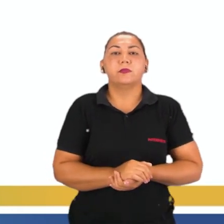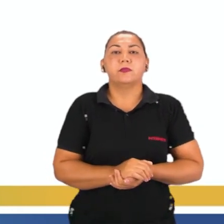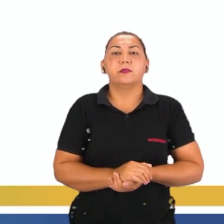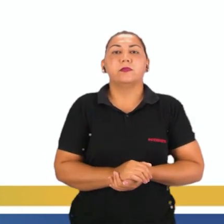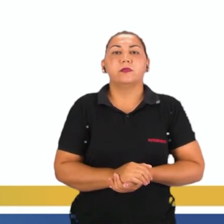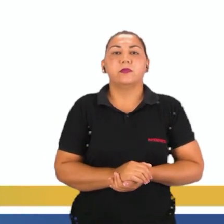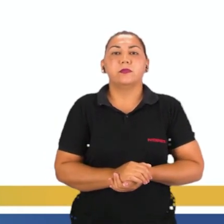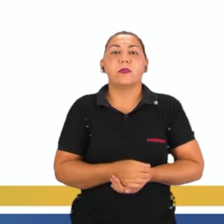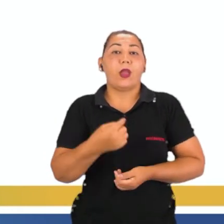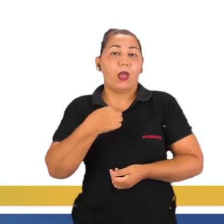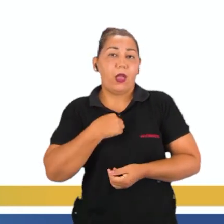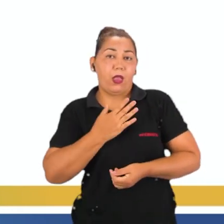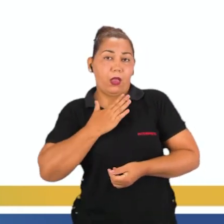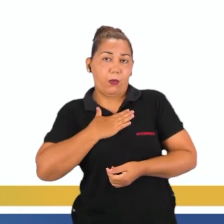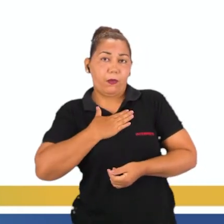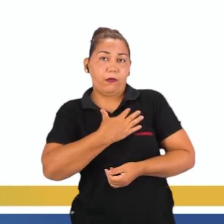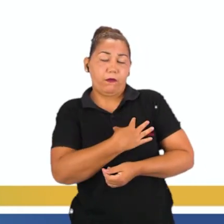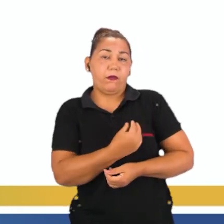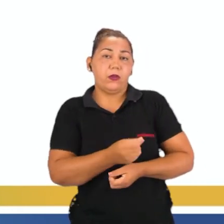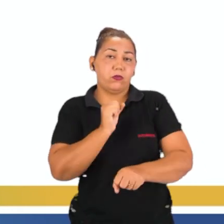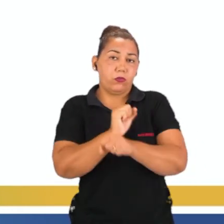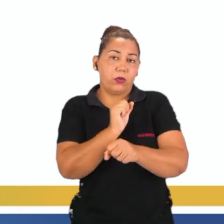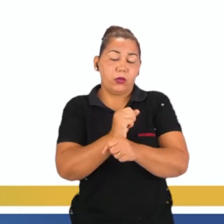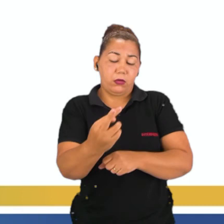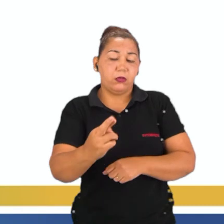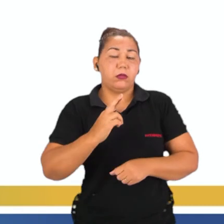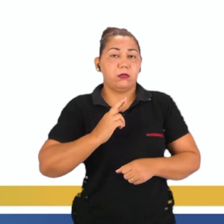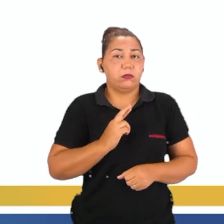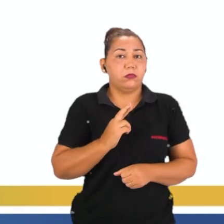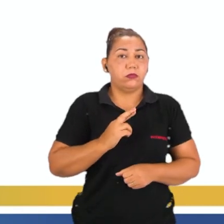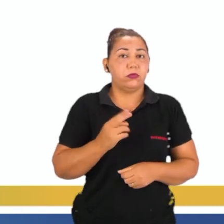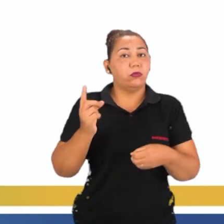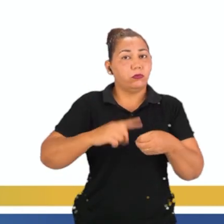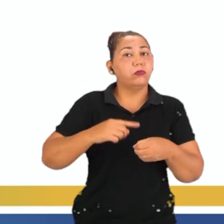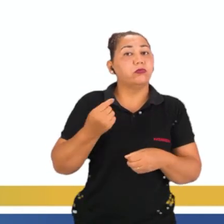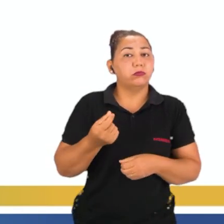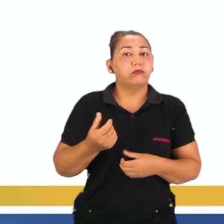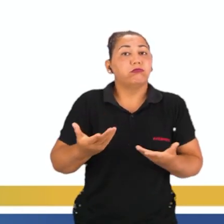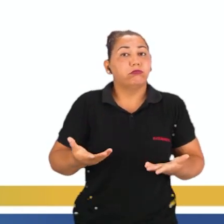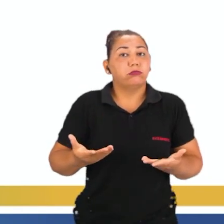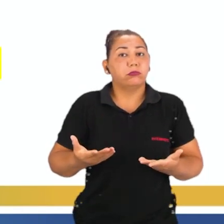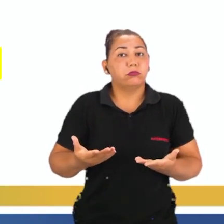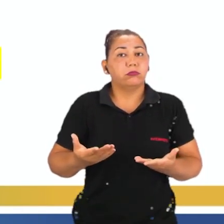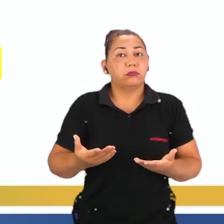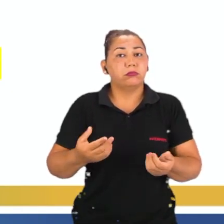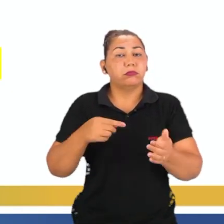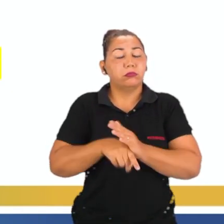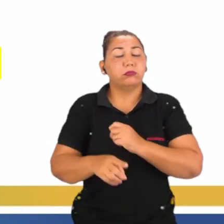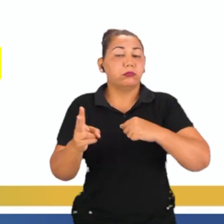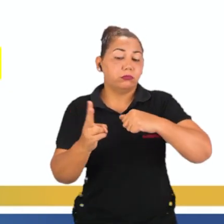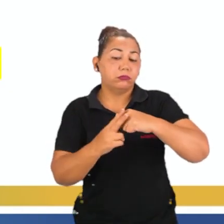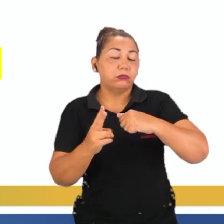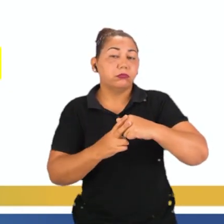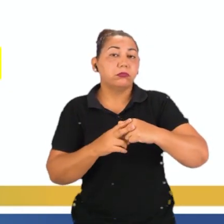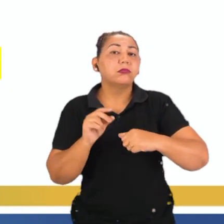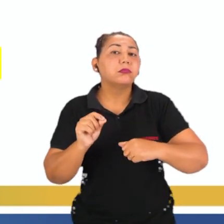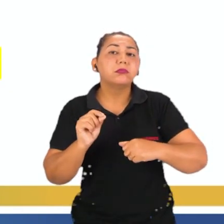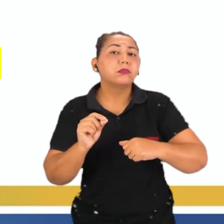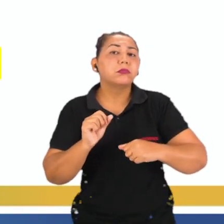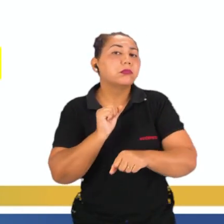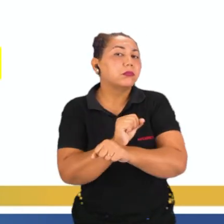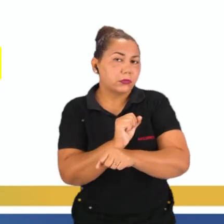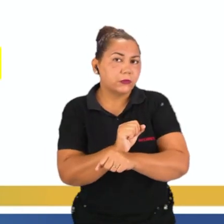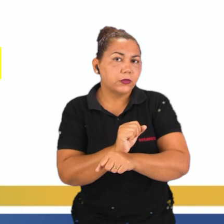meu filho aguardamos o estorno. Perguntamos ao verbo, quem aguarda o estorno? Eu e